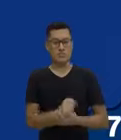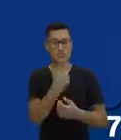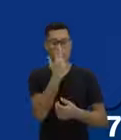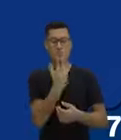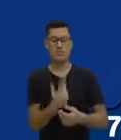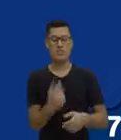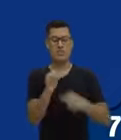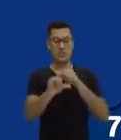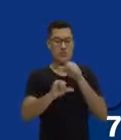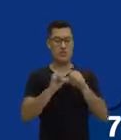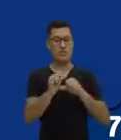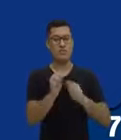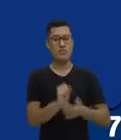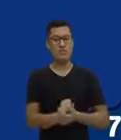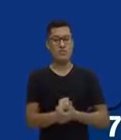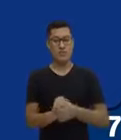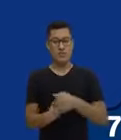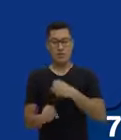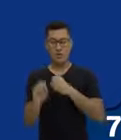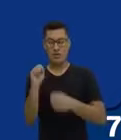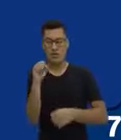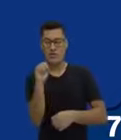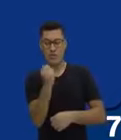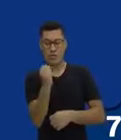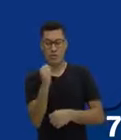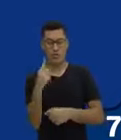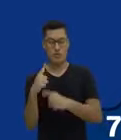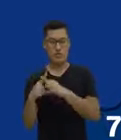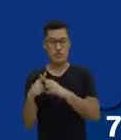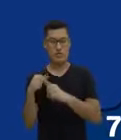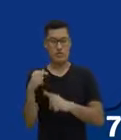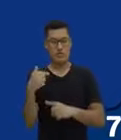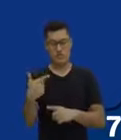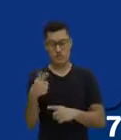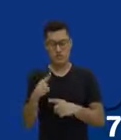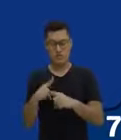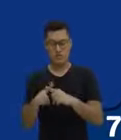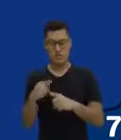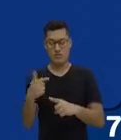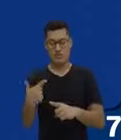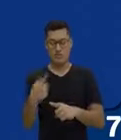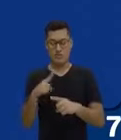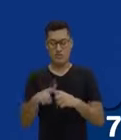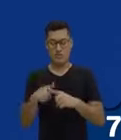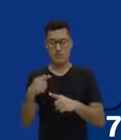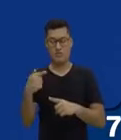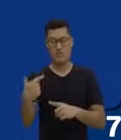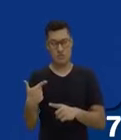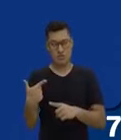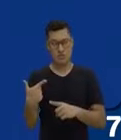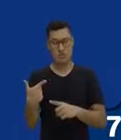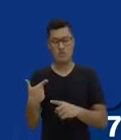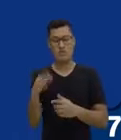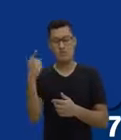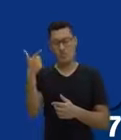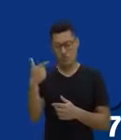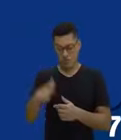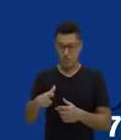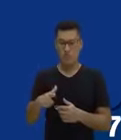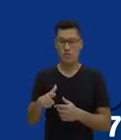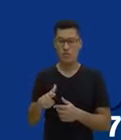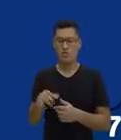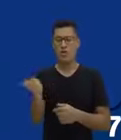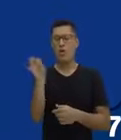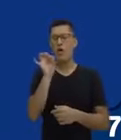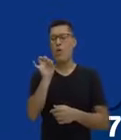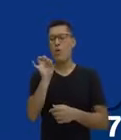aluno. A anterior é 8. A anterior é essa. Só que vai duplicar de novo, né? 2. Vezes 2 de novo. Então, o que,